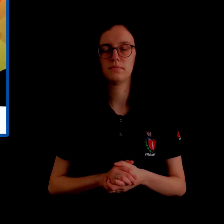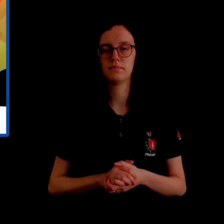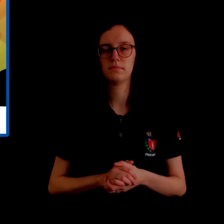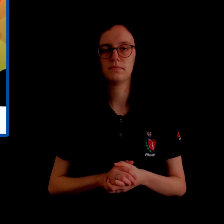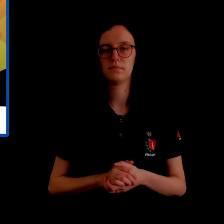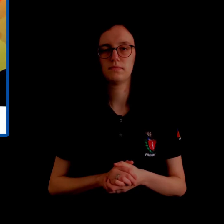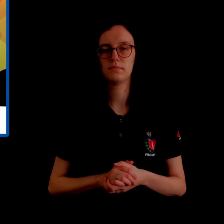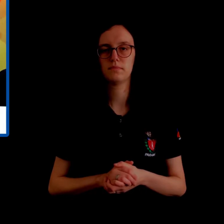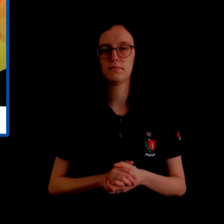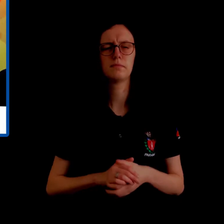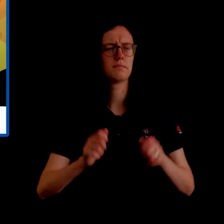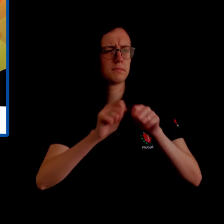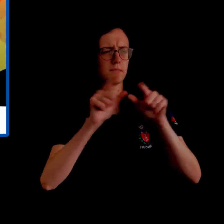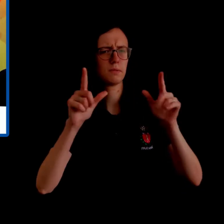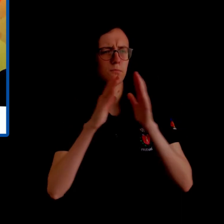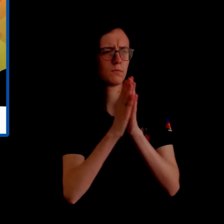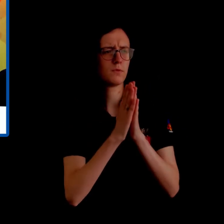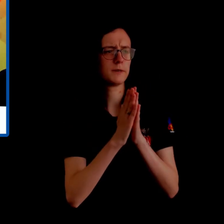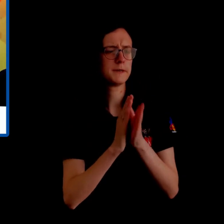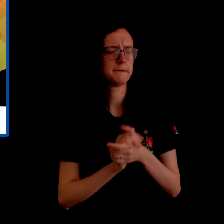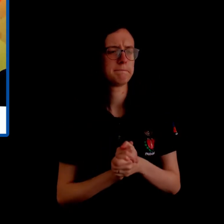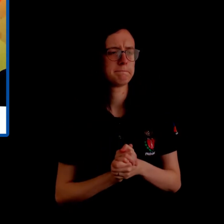Abre para mim, por gentileza.